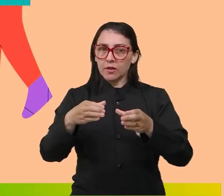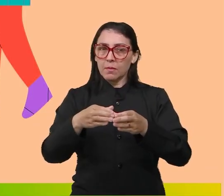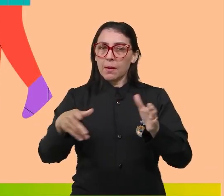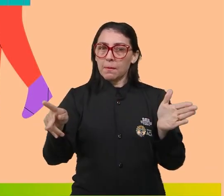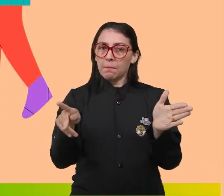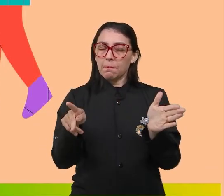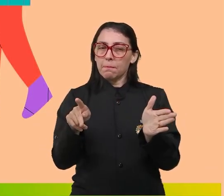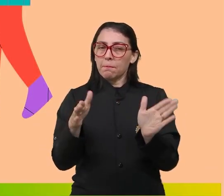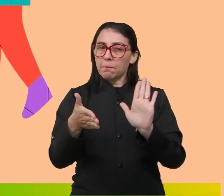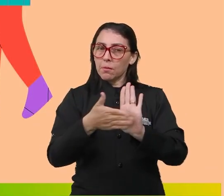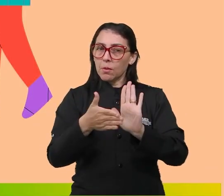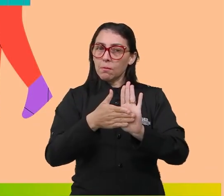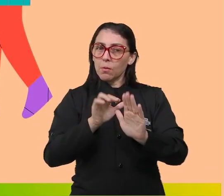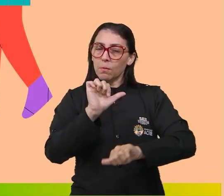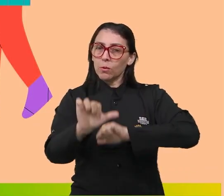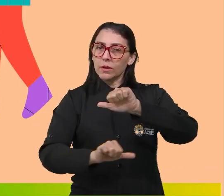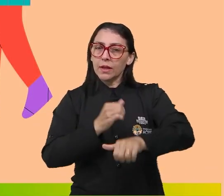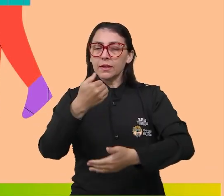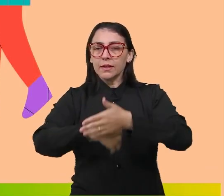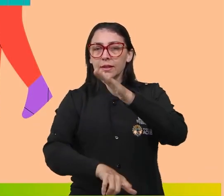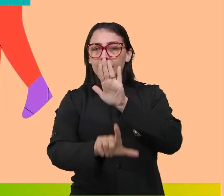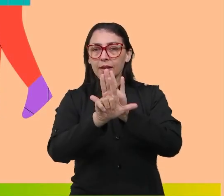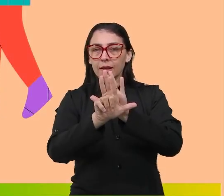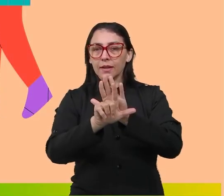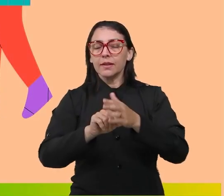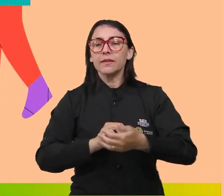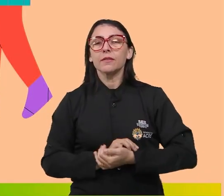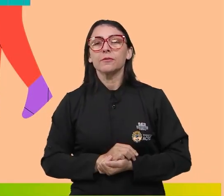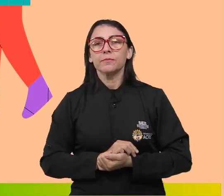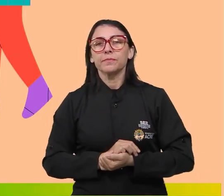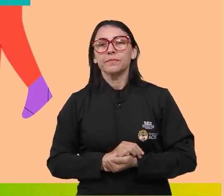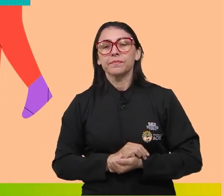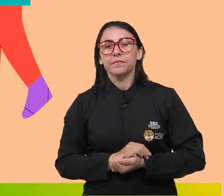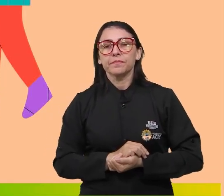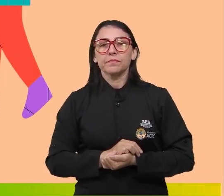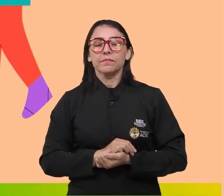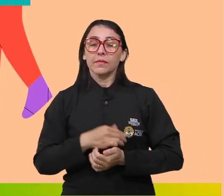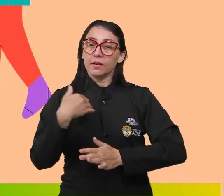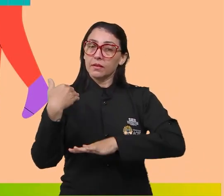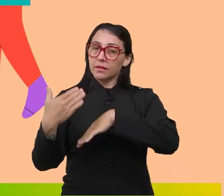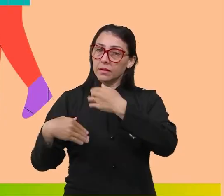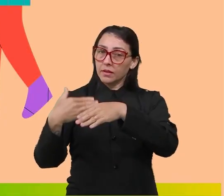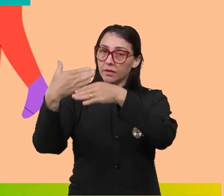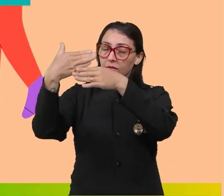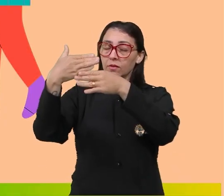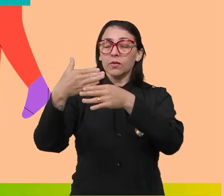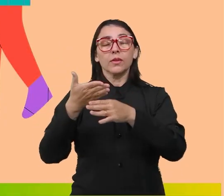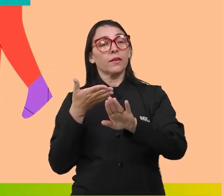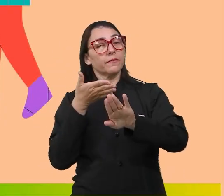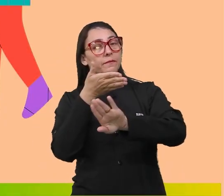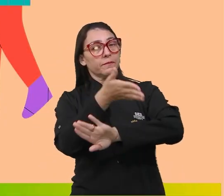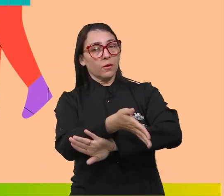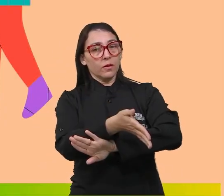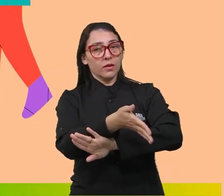coletivas para propor mudanças em leis. Isso aqui ele desenvolveu quando ele